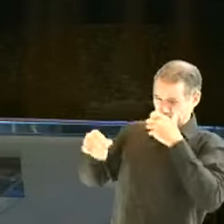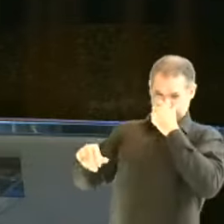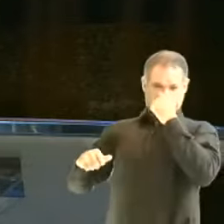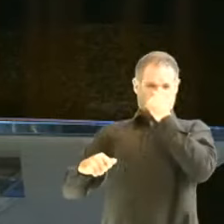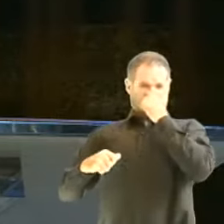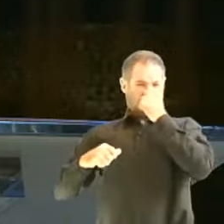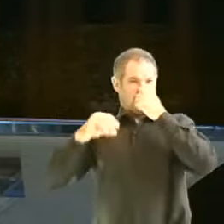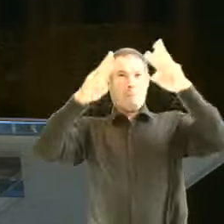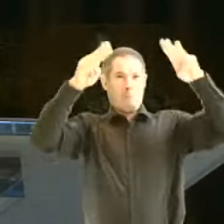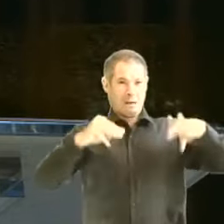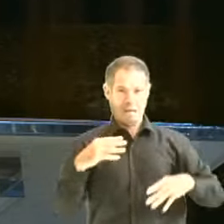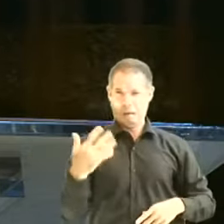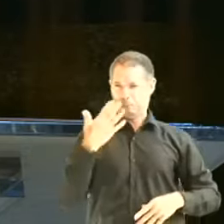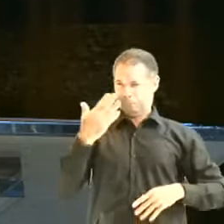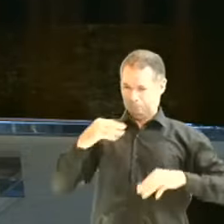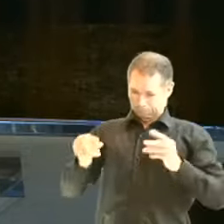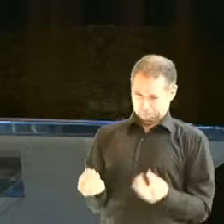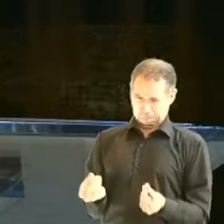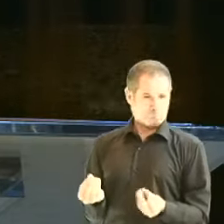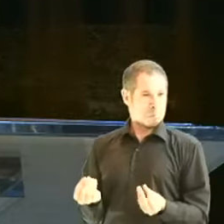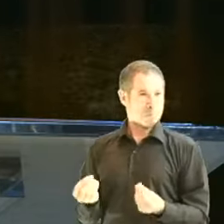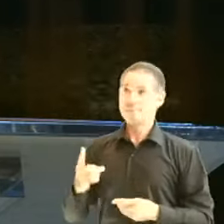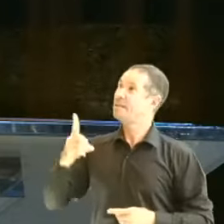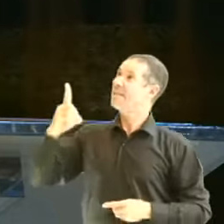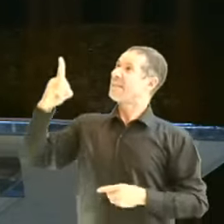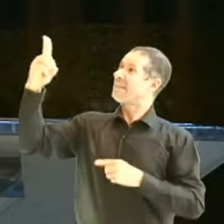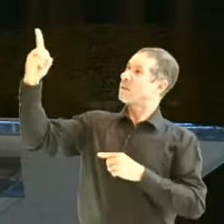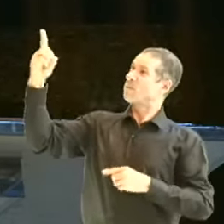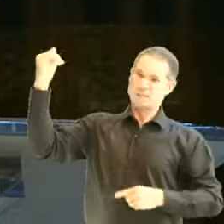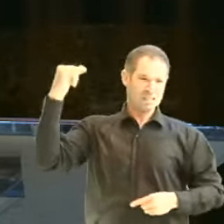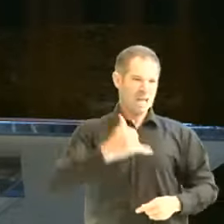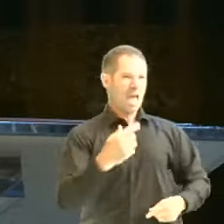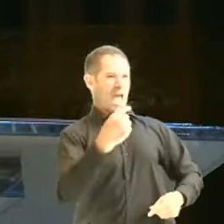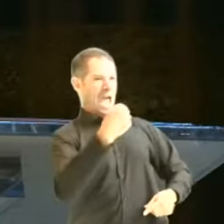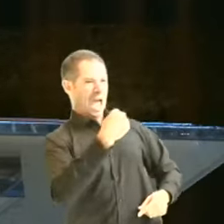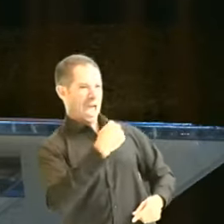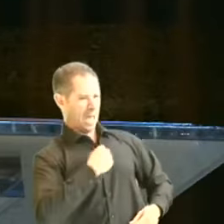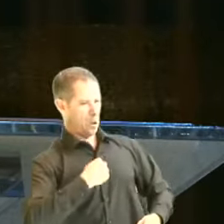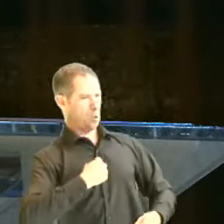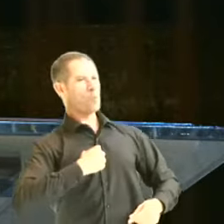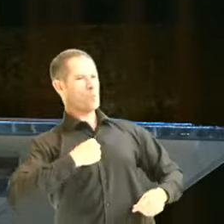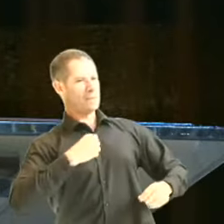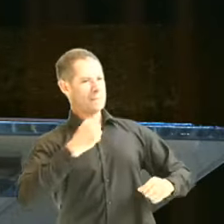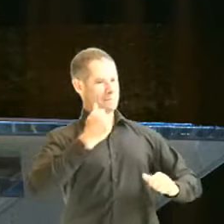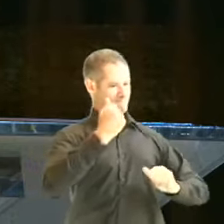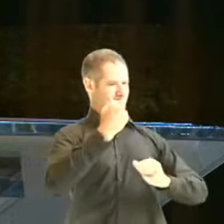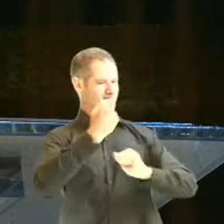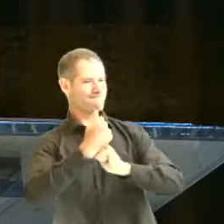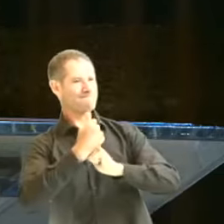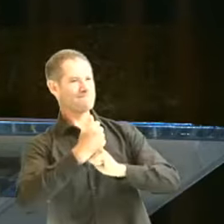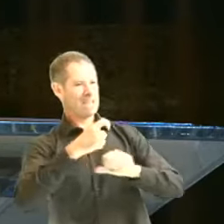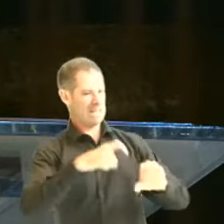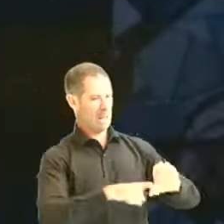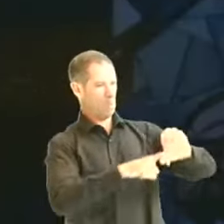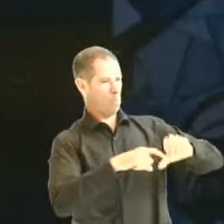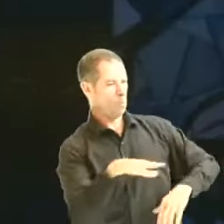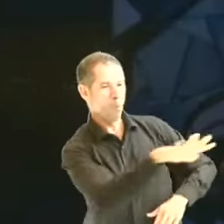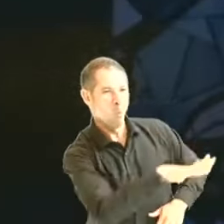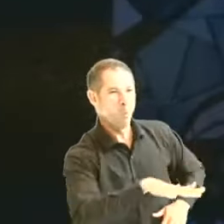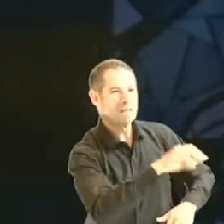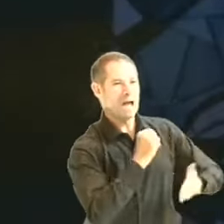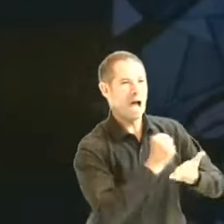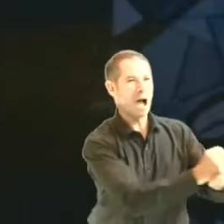maná, porque Deus estava dizendo assim, sou eu quem sustento você. Olha que